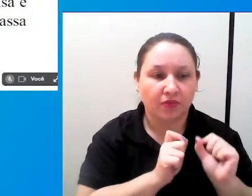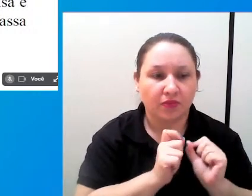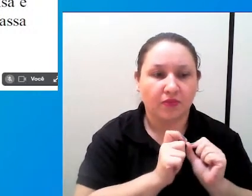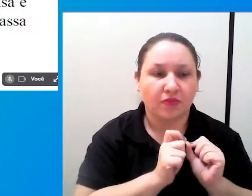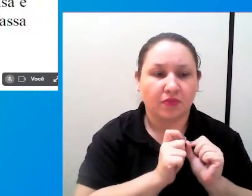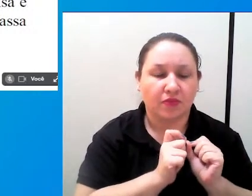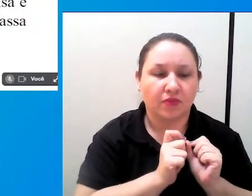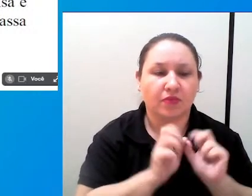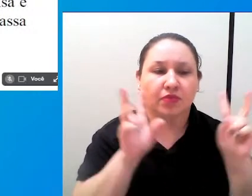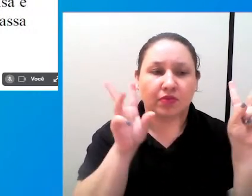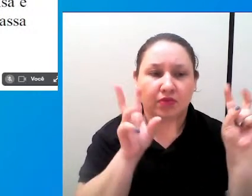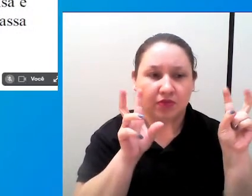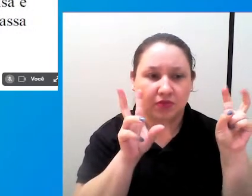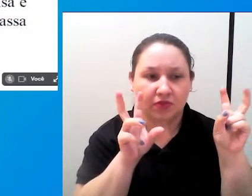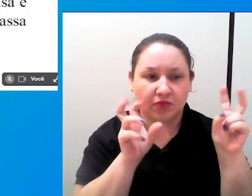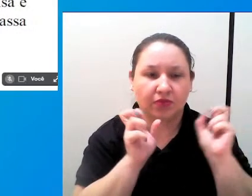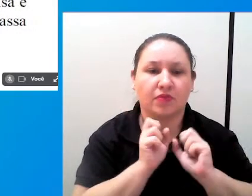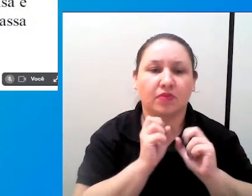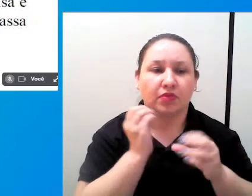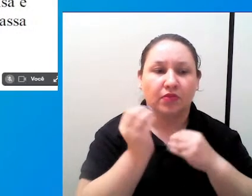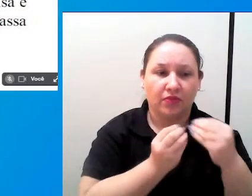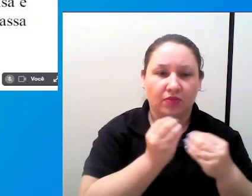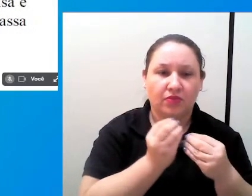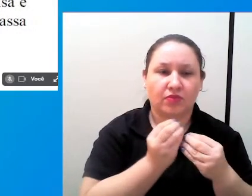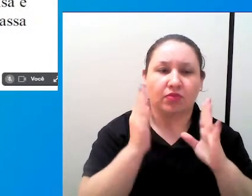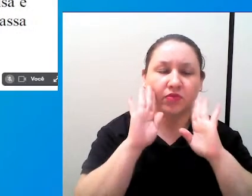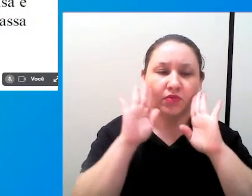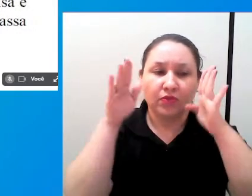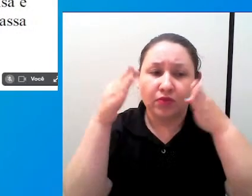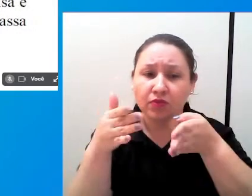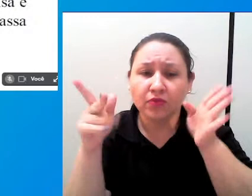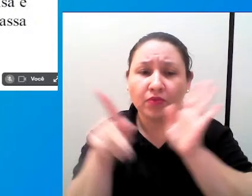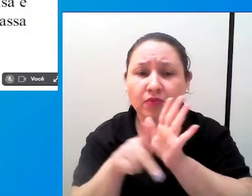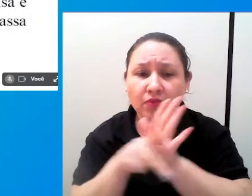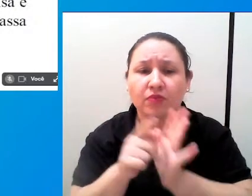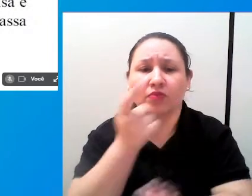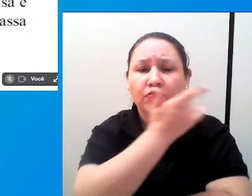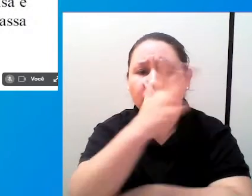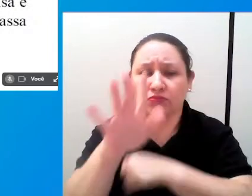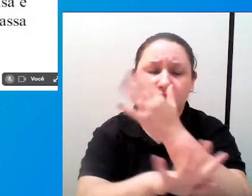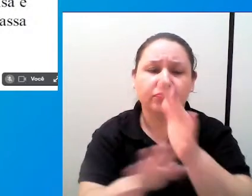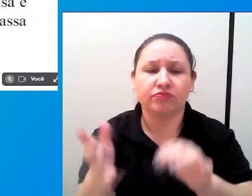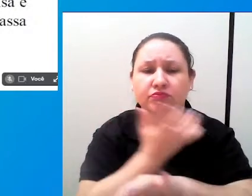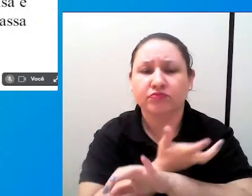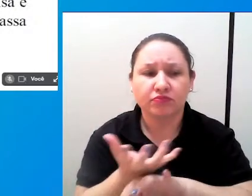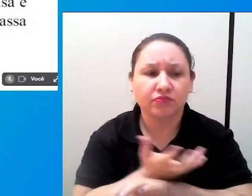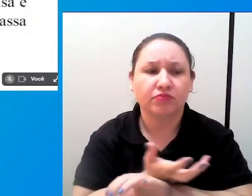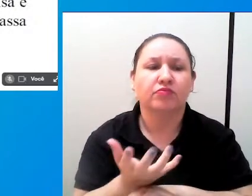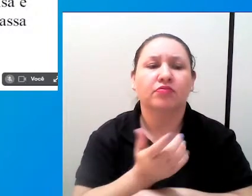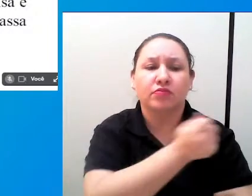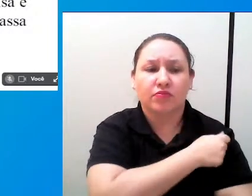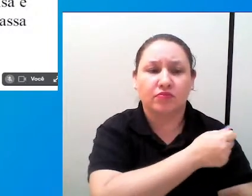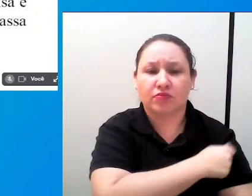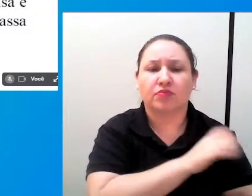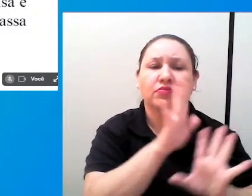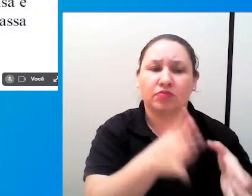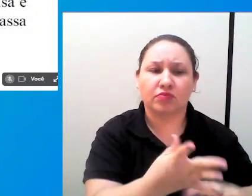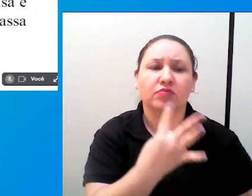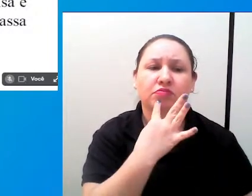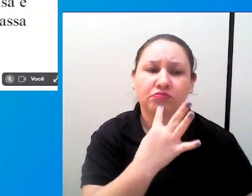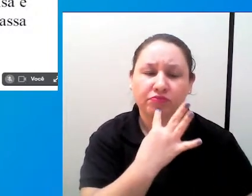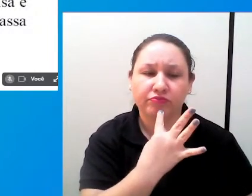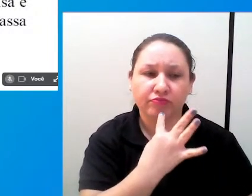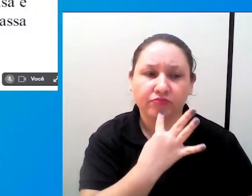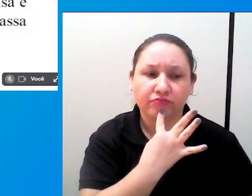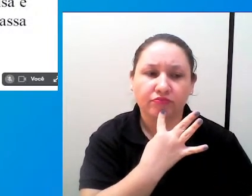territorialidade e desenvolvimento rural, muito focado ao que a realidade nossa, em que o aluno vai mergulhar dentro desse eixo, todos os professores vão se